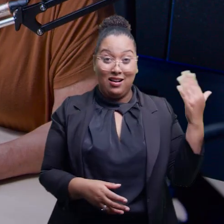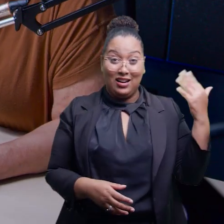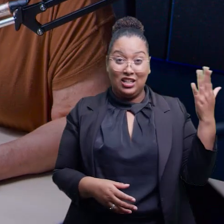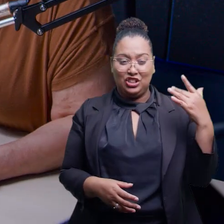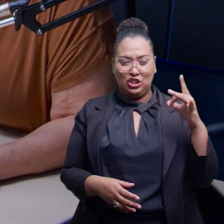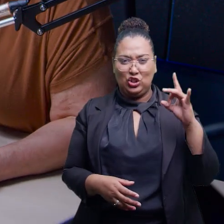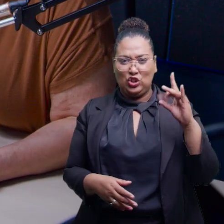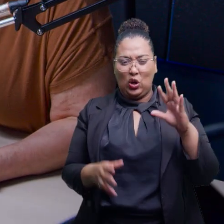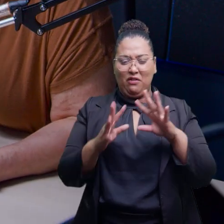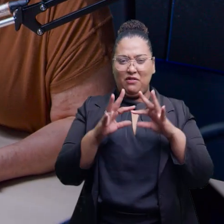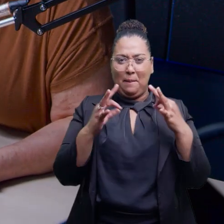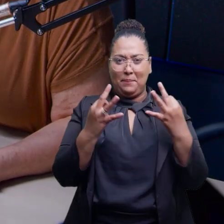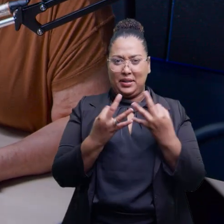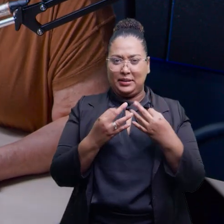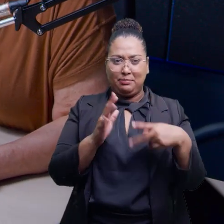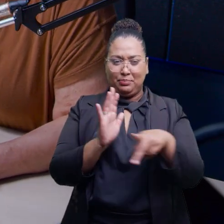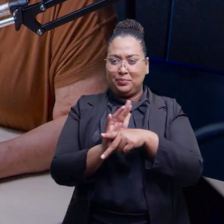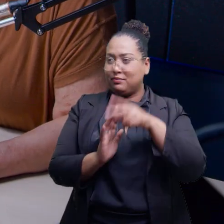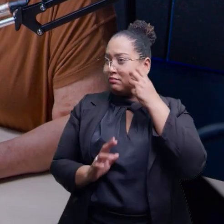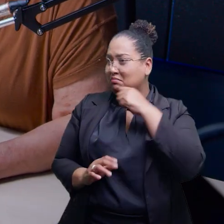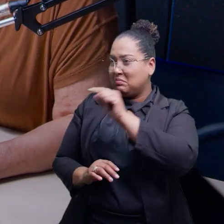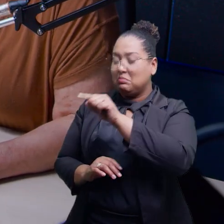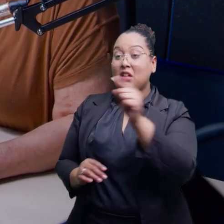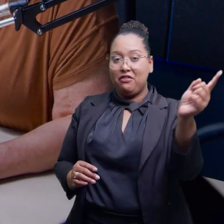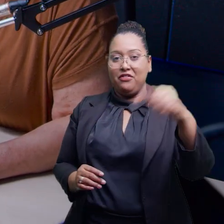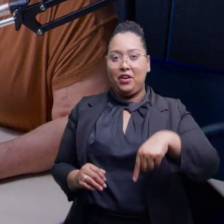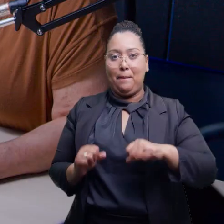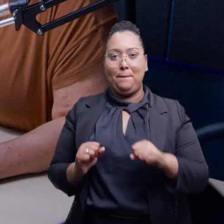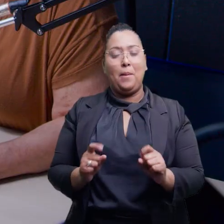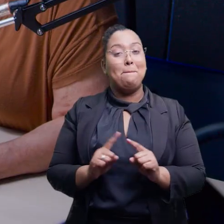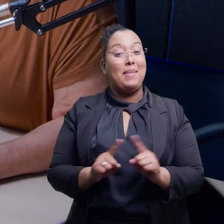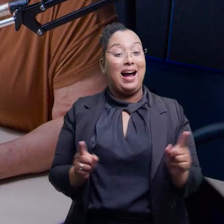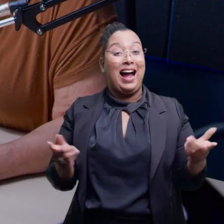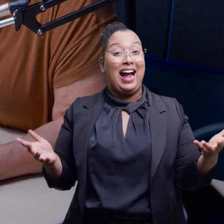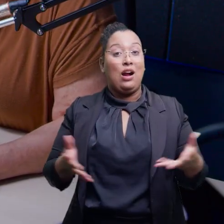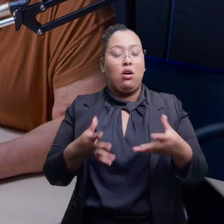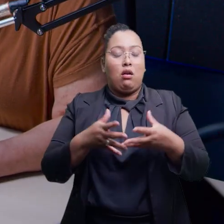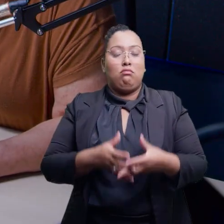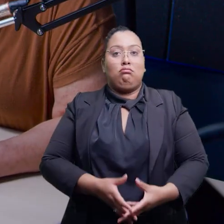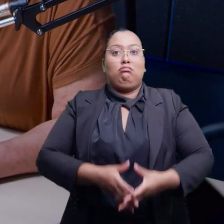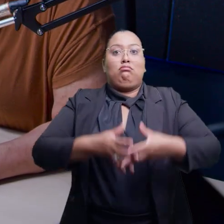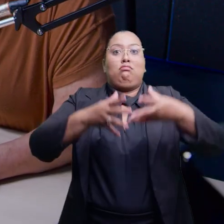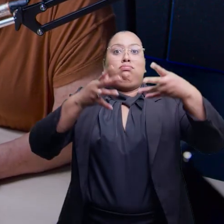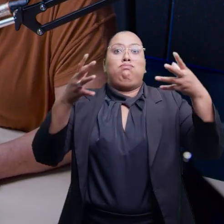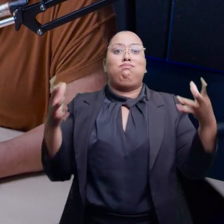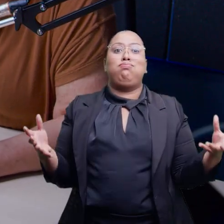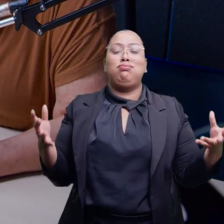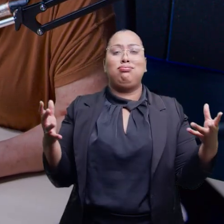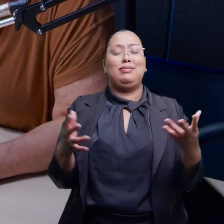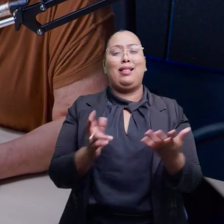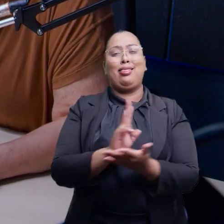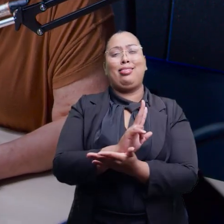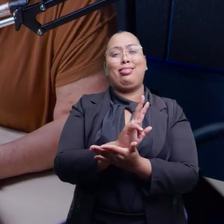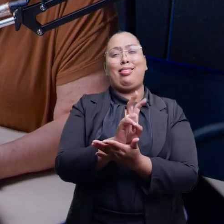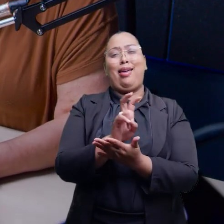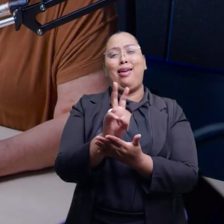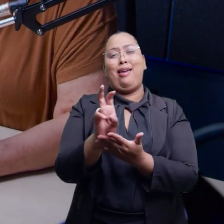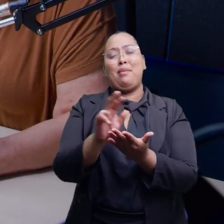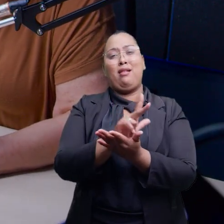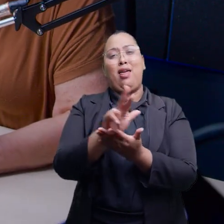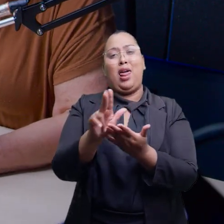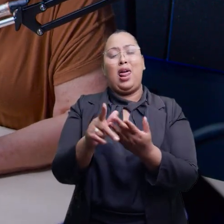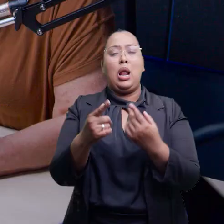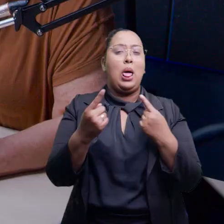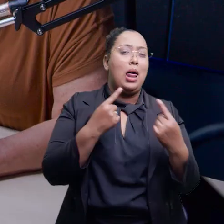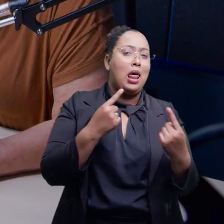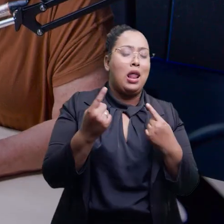um espaço só para as famílias por adoção, mas se transformou num espaço muito amplo, cheio de